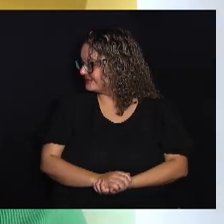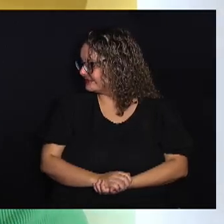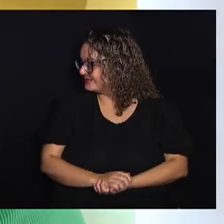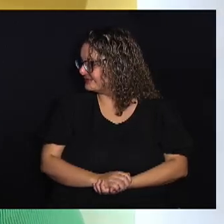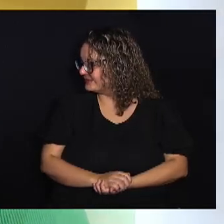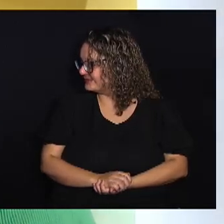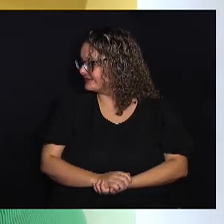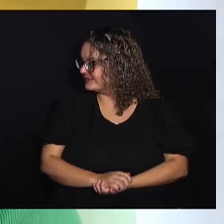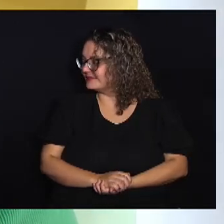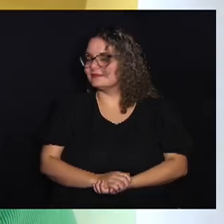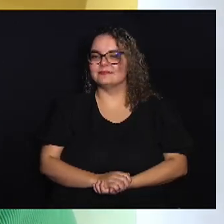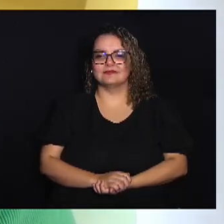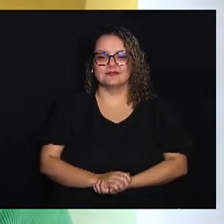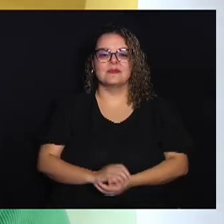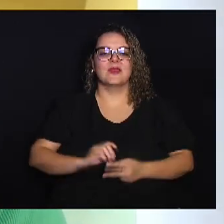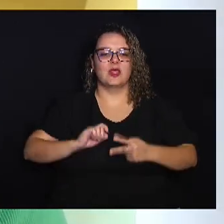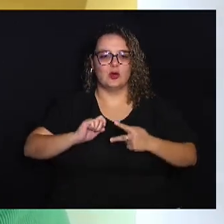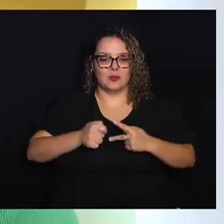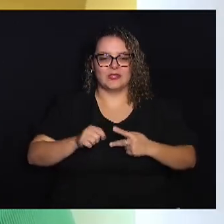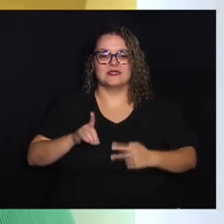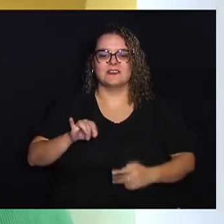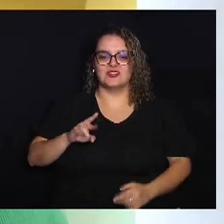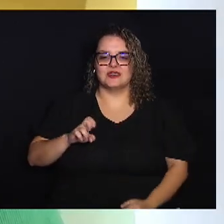diretoria1@guardinha.org.br. Vou repetir,